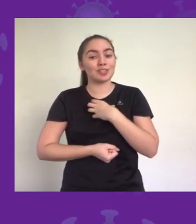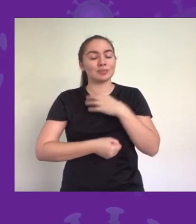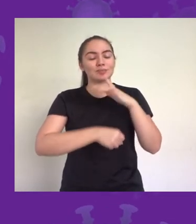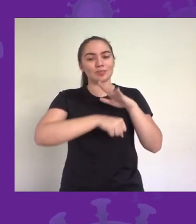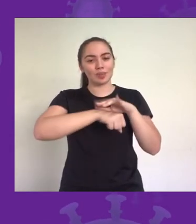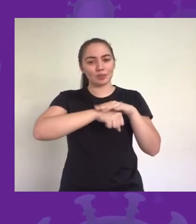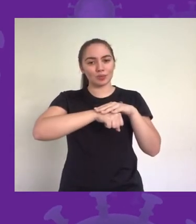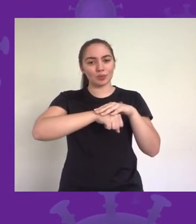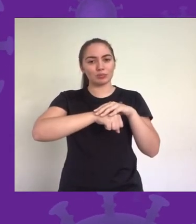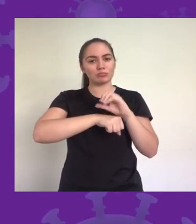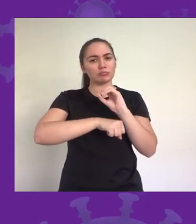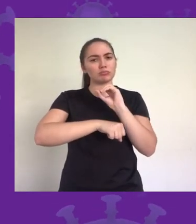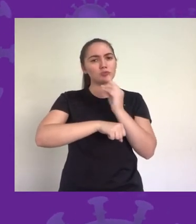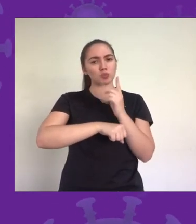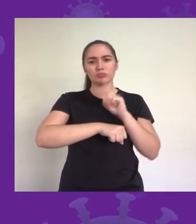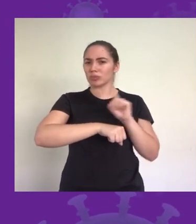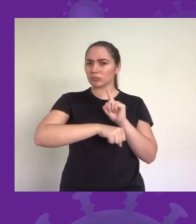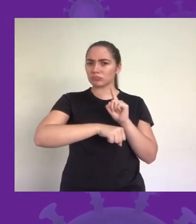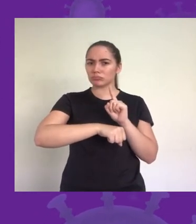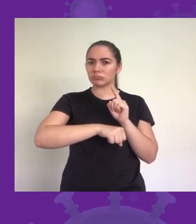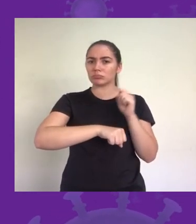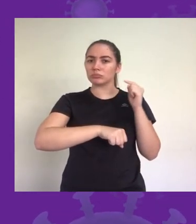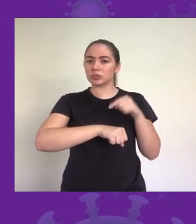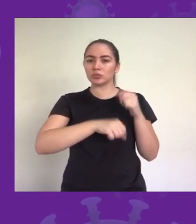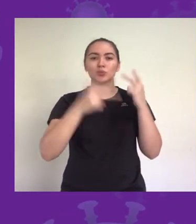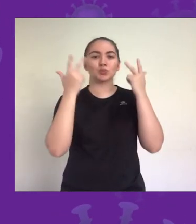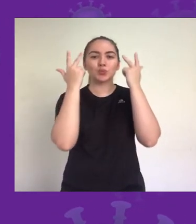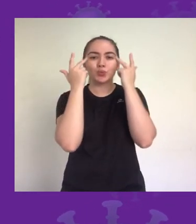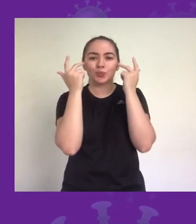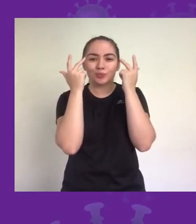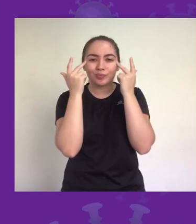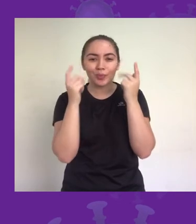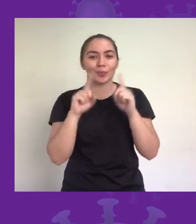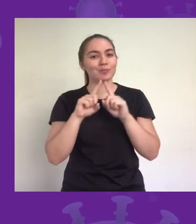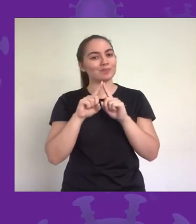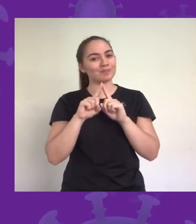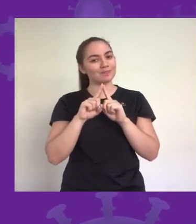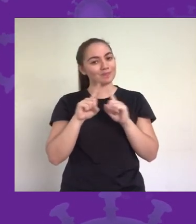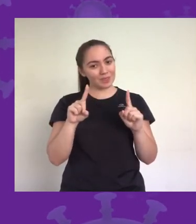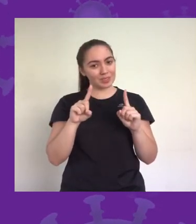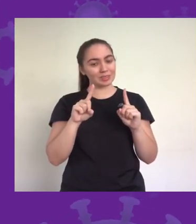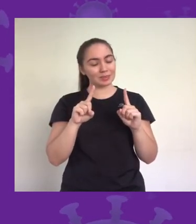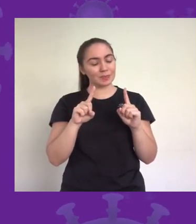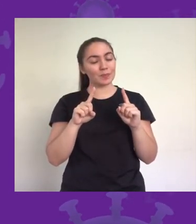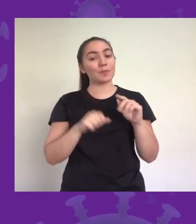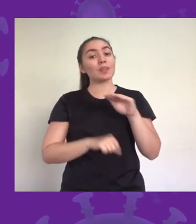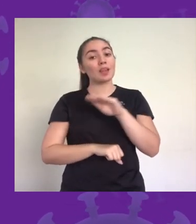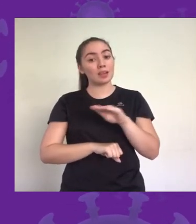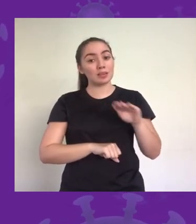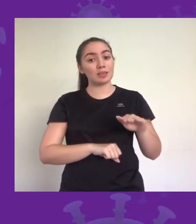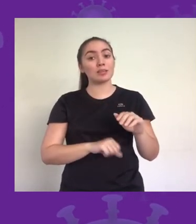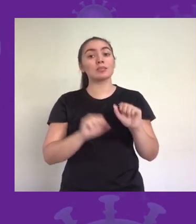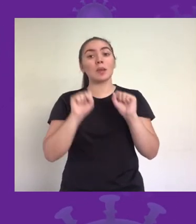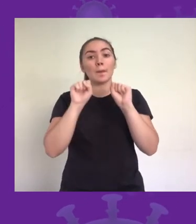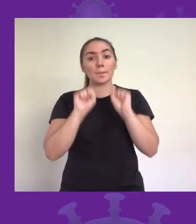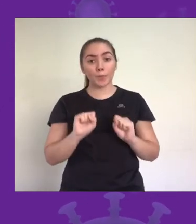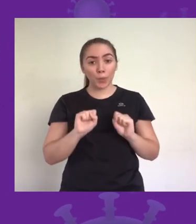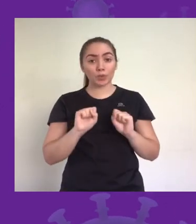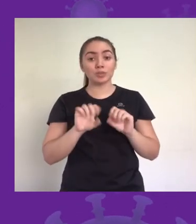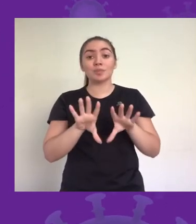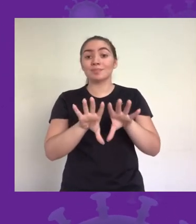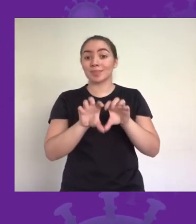ou até não a doença e isso é o mais comum mas contraiu o vírus ela pode contrair e transmitir tanto quanto qualquer outra